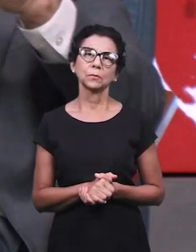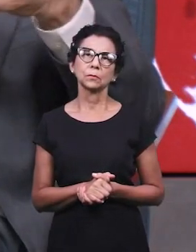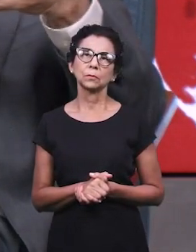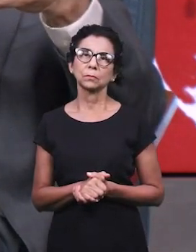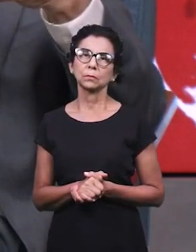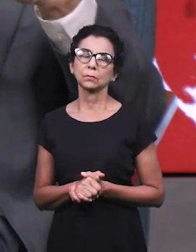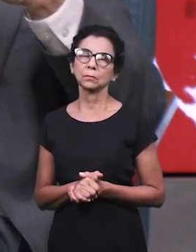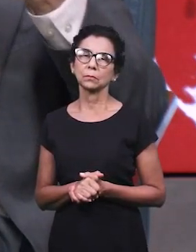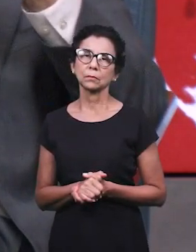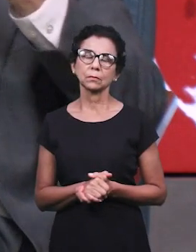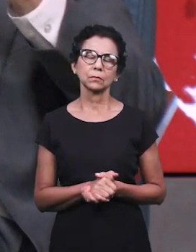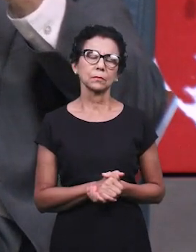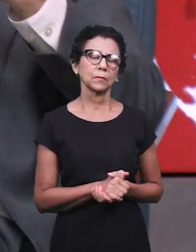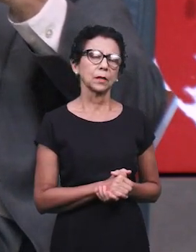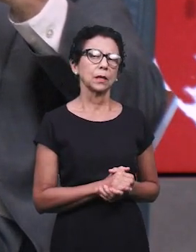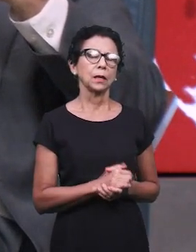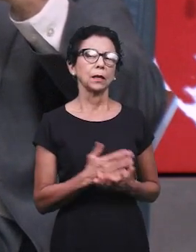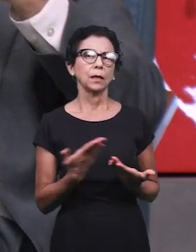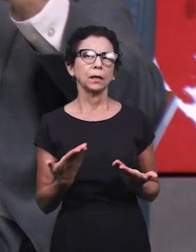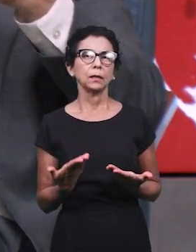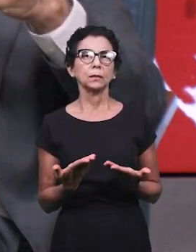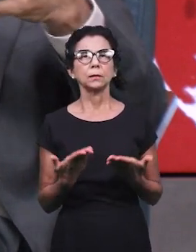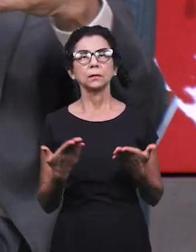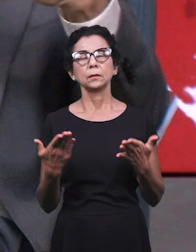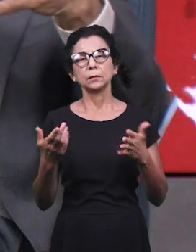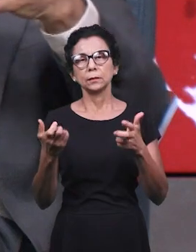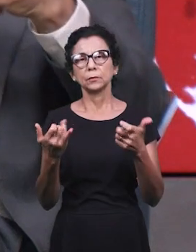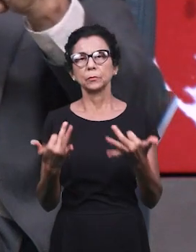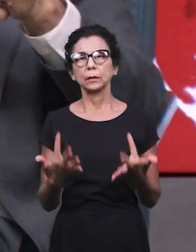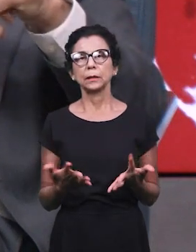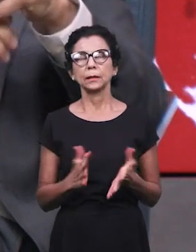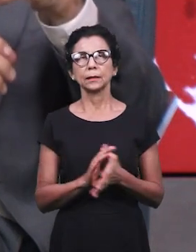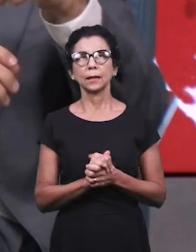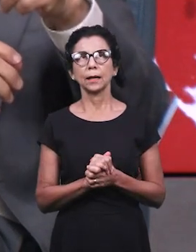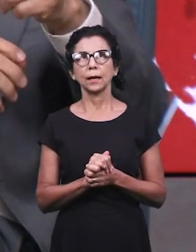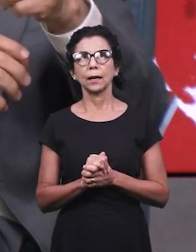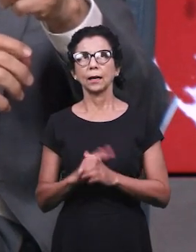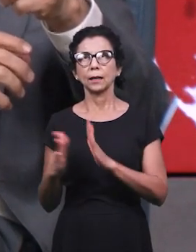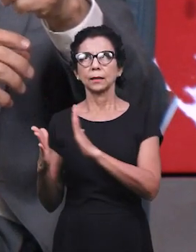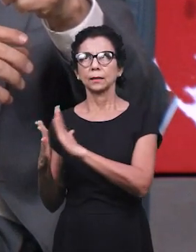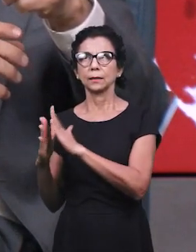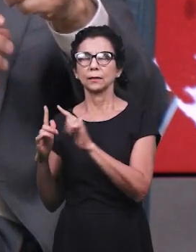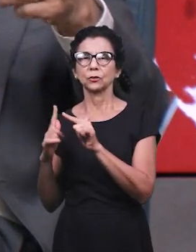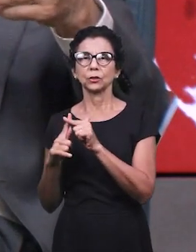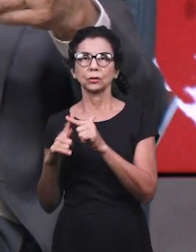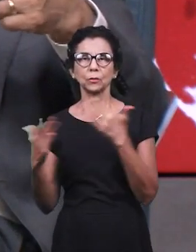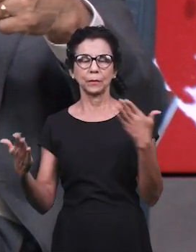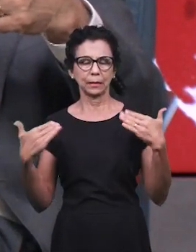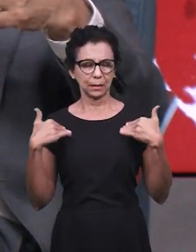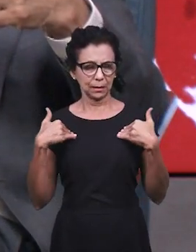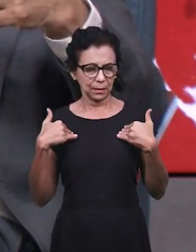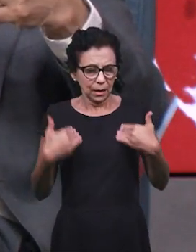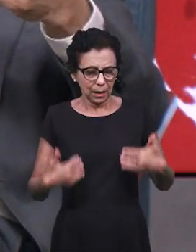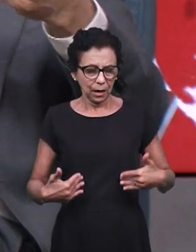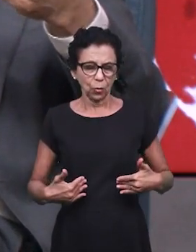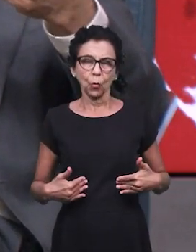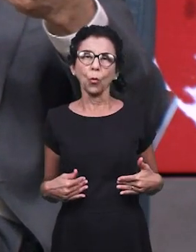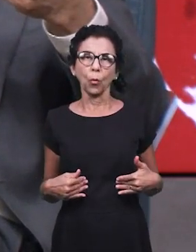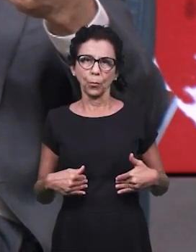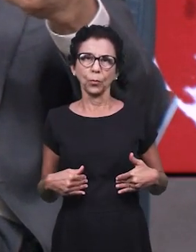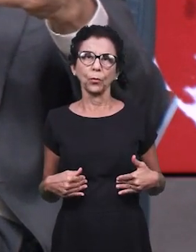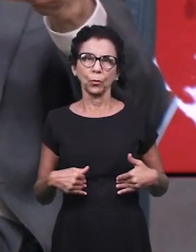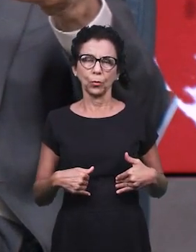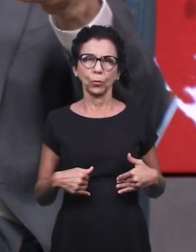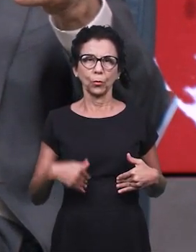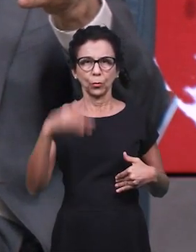sobre os ligamentos. Então é uma ligação muito forte. o tendão, os